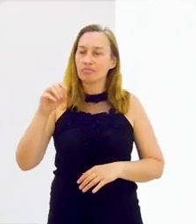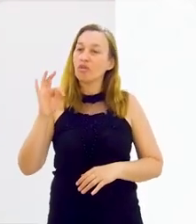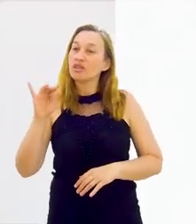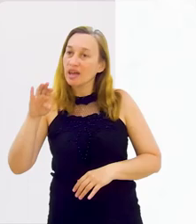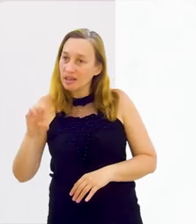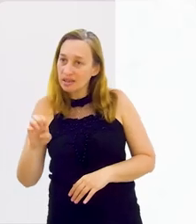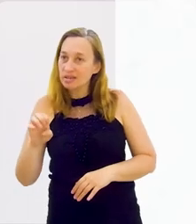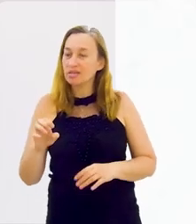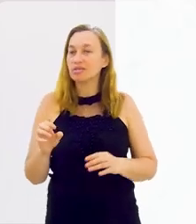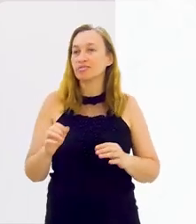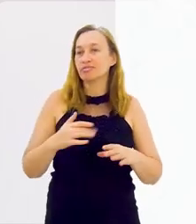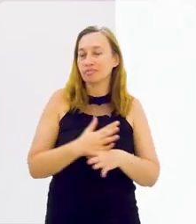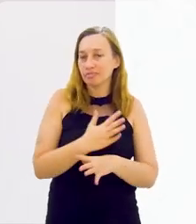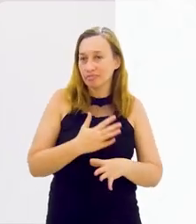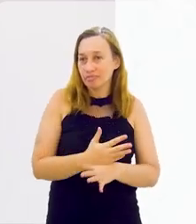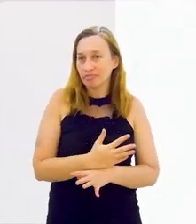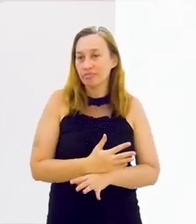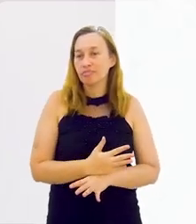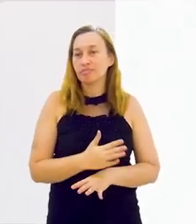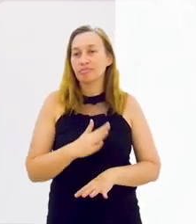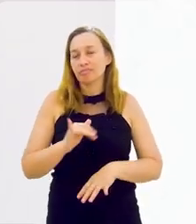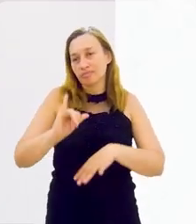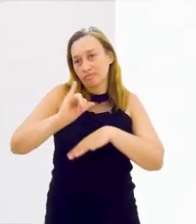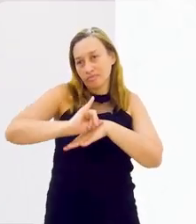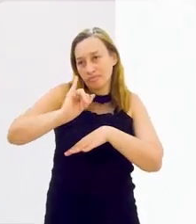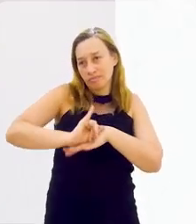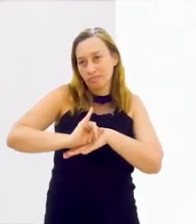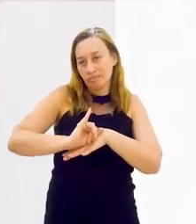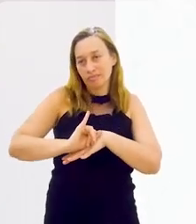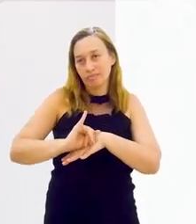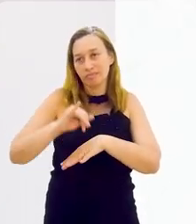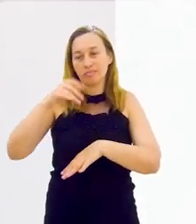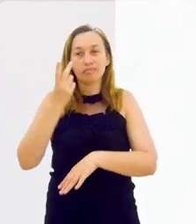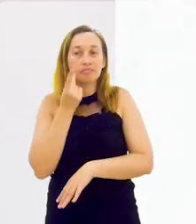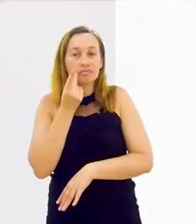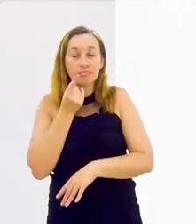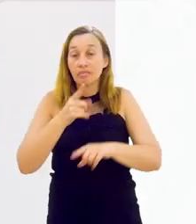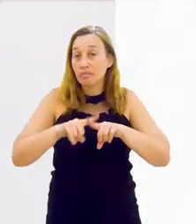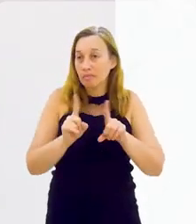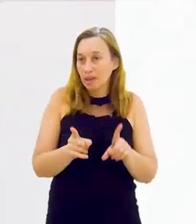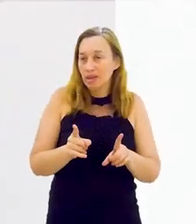Nordeste, né, uma cidade do Nordeste, por mais que seja capital, né, que eu sou de Maceió,